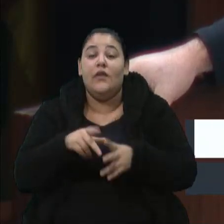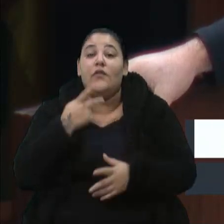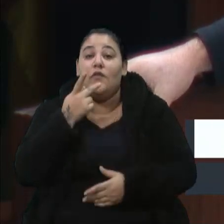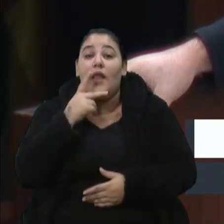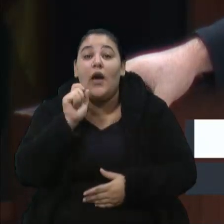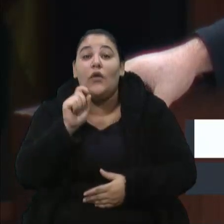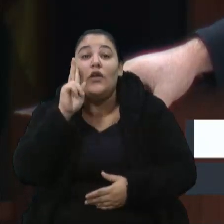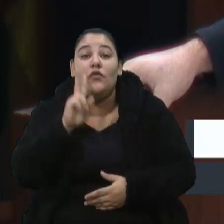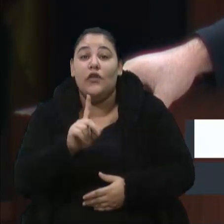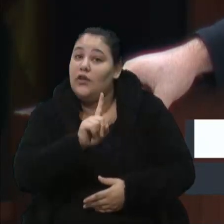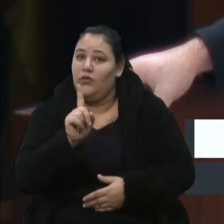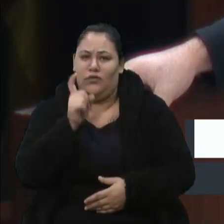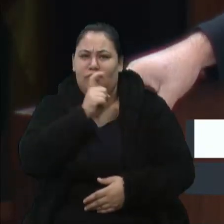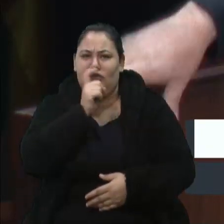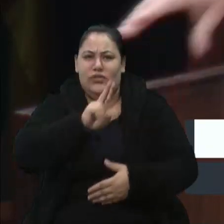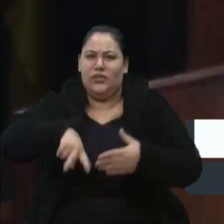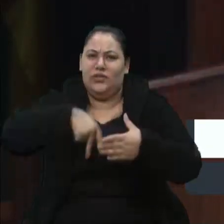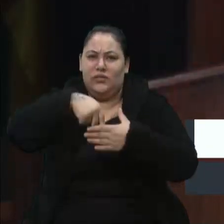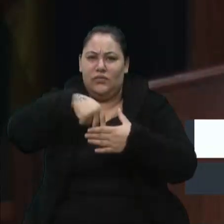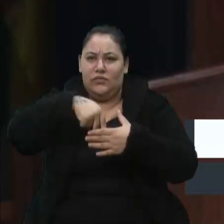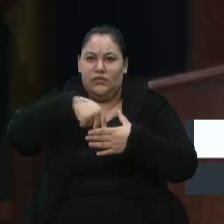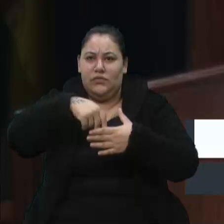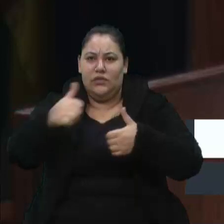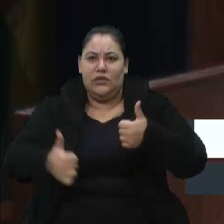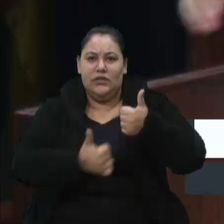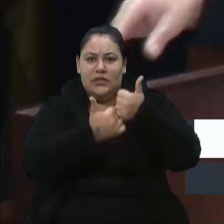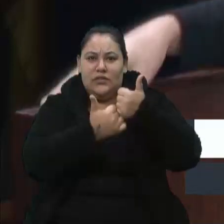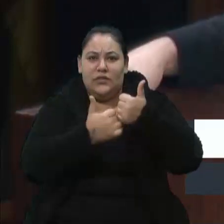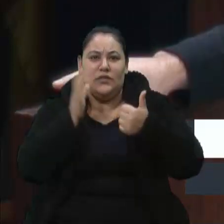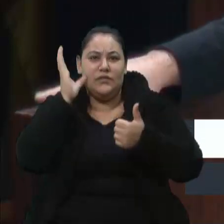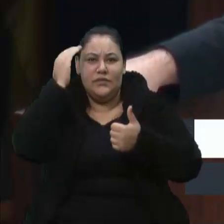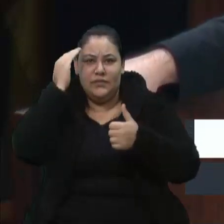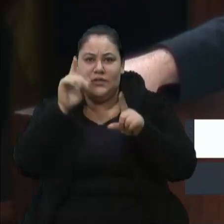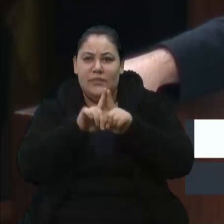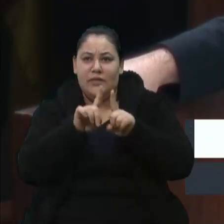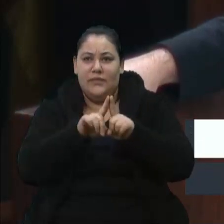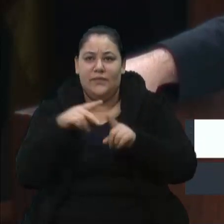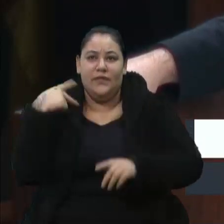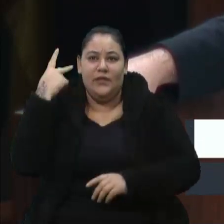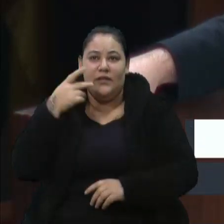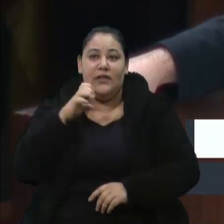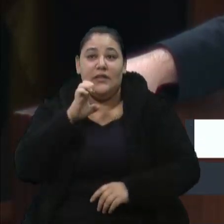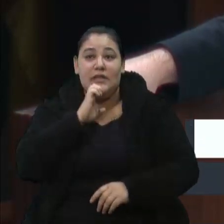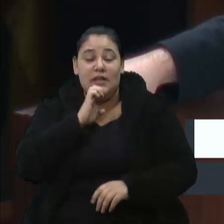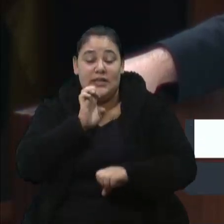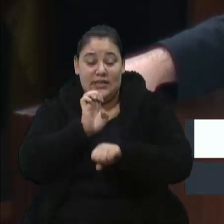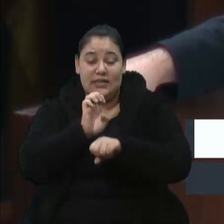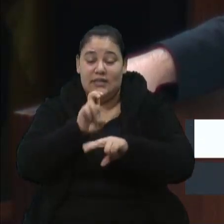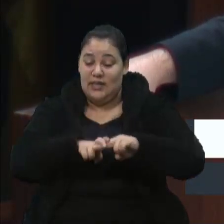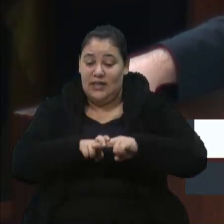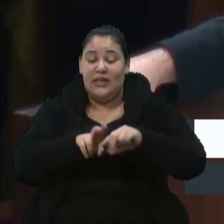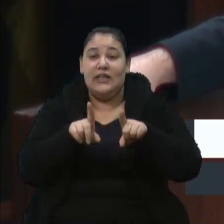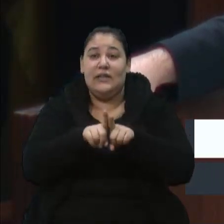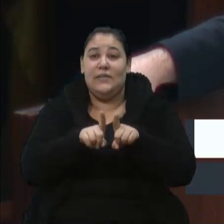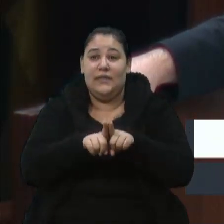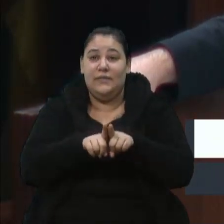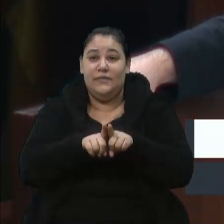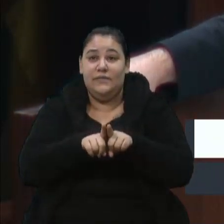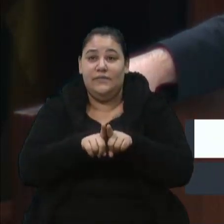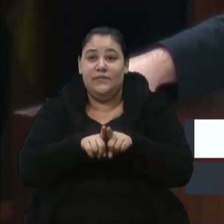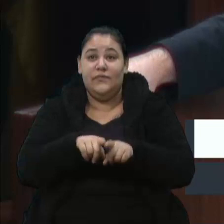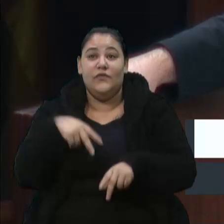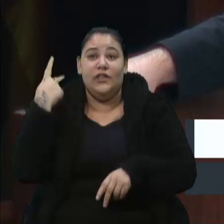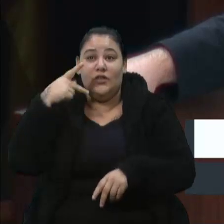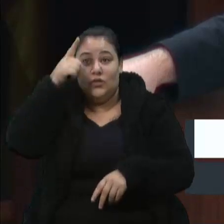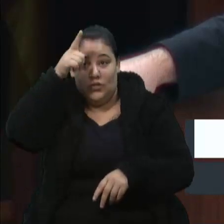mentindo aqui na tribuna. A assessora do vereador Felipe estava lá, a vereadora Estela ficou pacificamente sentada lá, o senhor estava alterado,